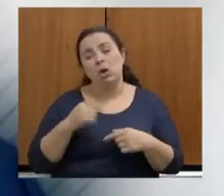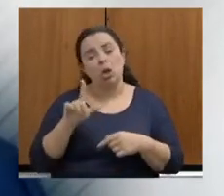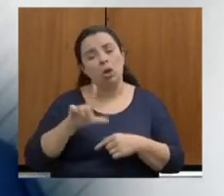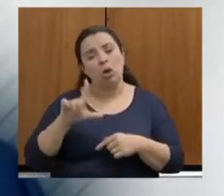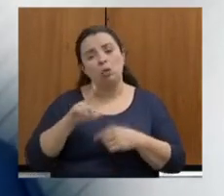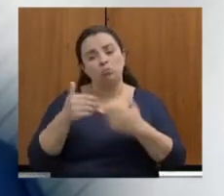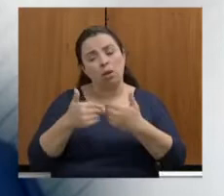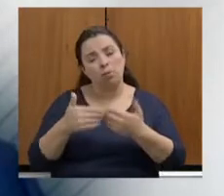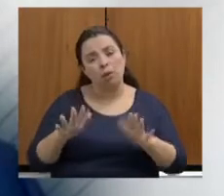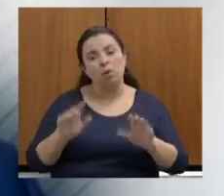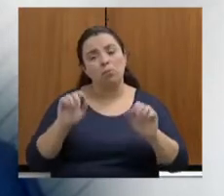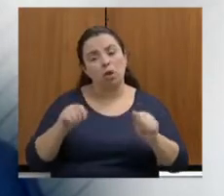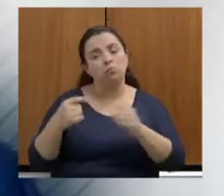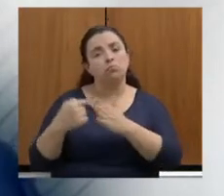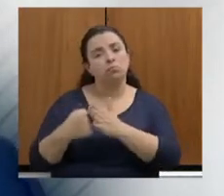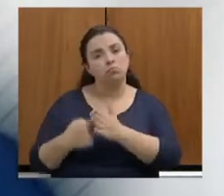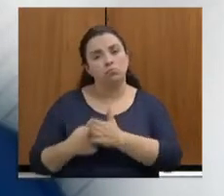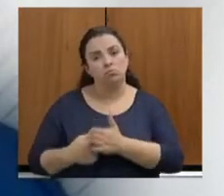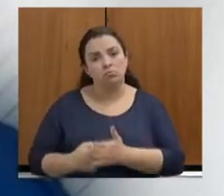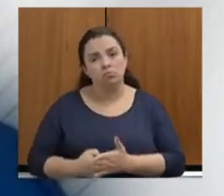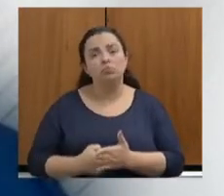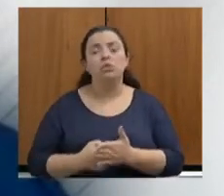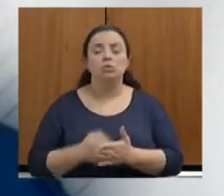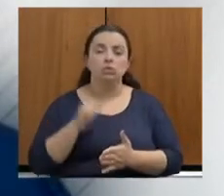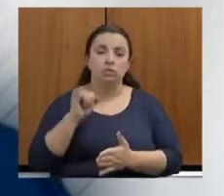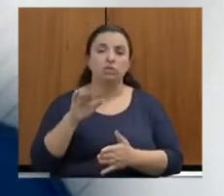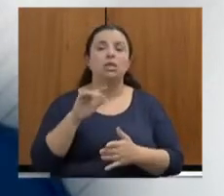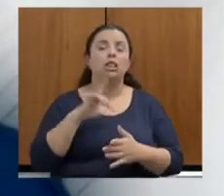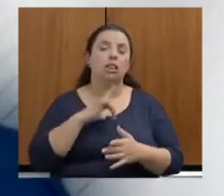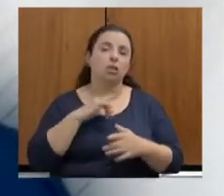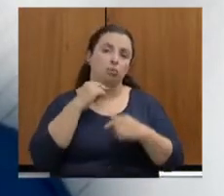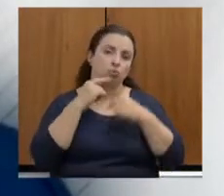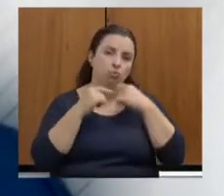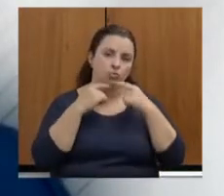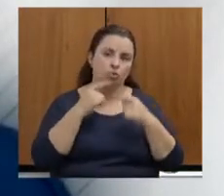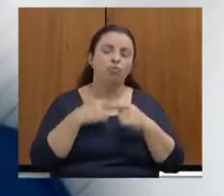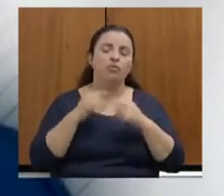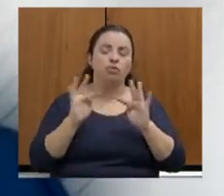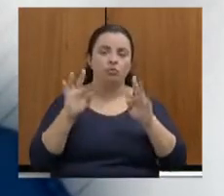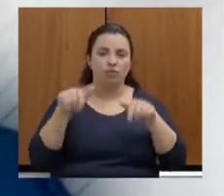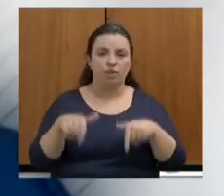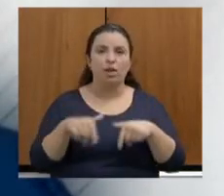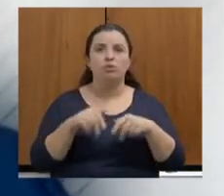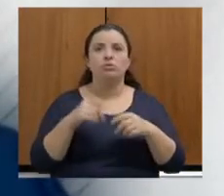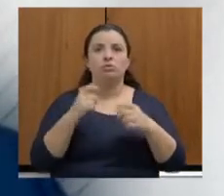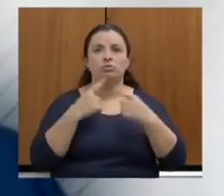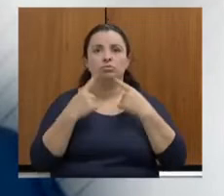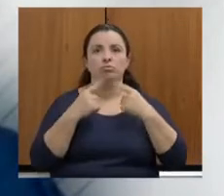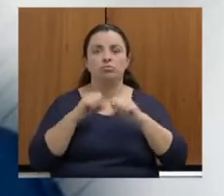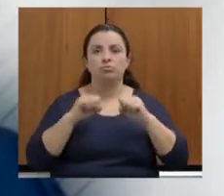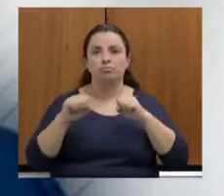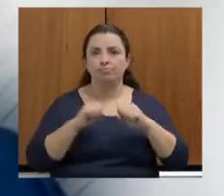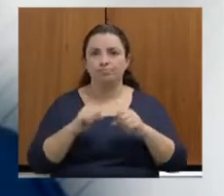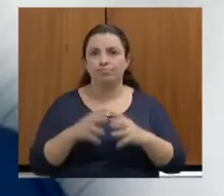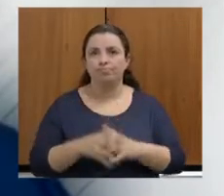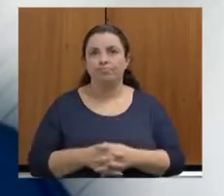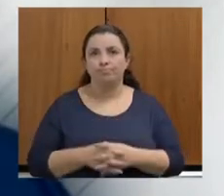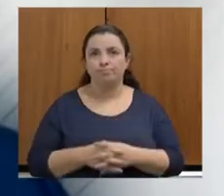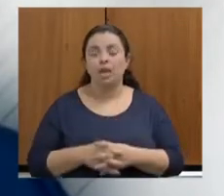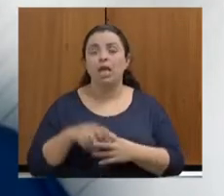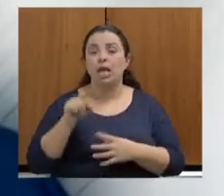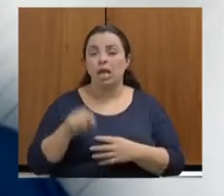é as perguntas que eventualmente vierem ao final da nossa mesa esse processo